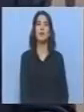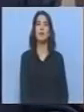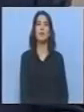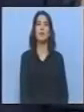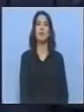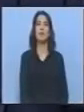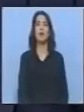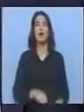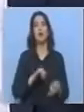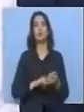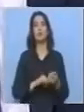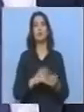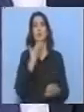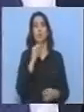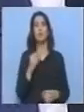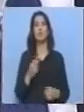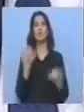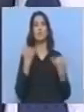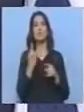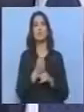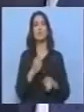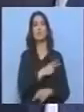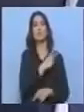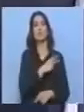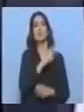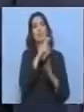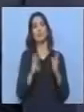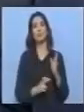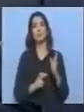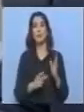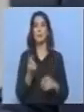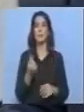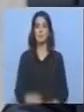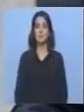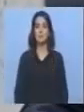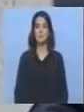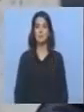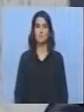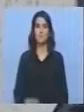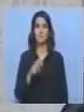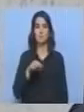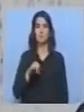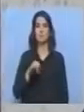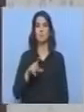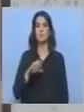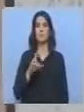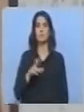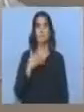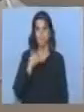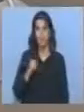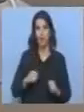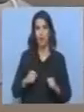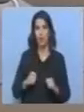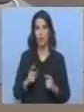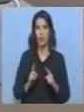as associações de estudantes estão todas felizes porque as propinas vão descer. Amílcar Falcão, acredito que concorde. Ou